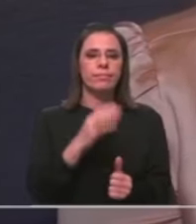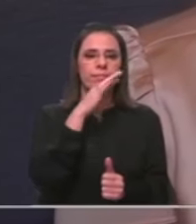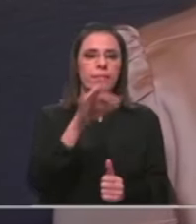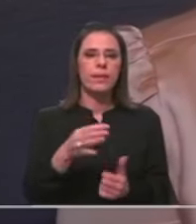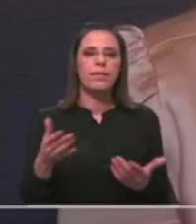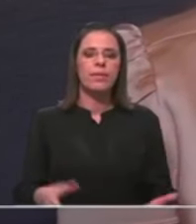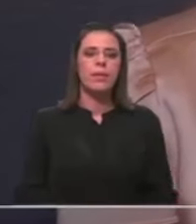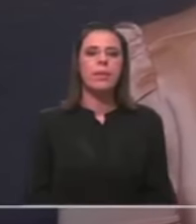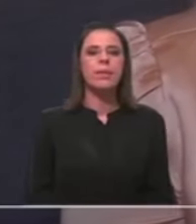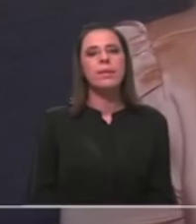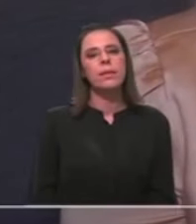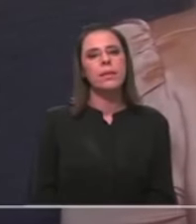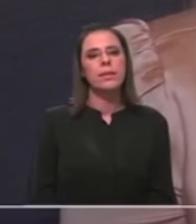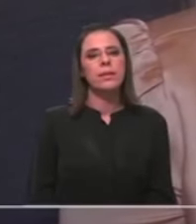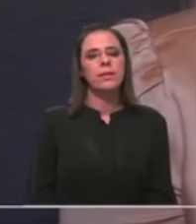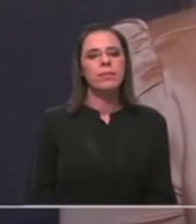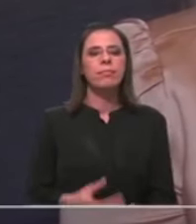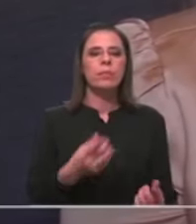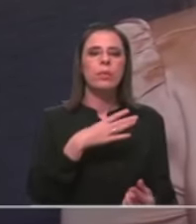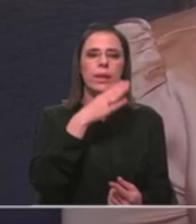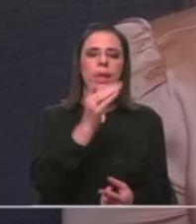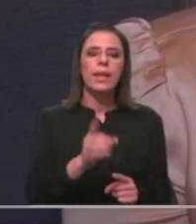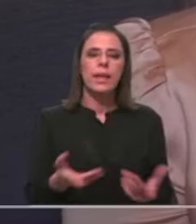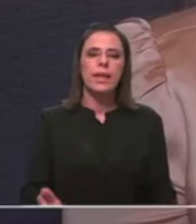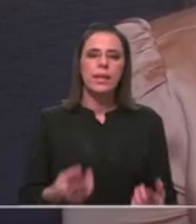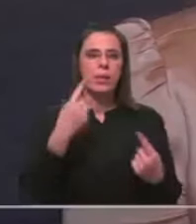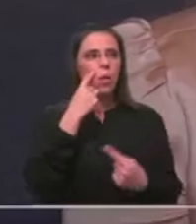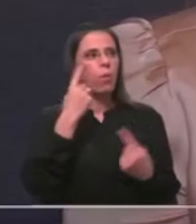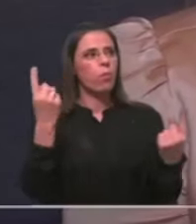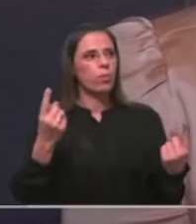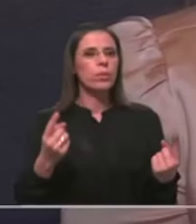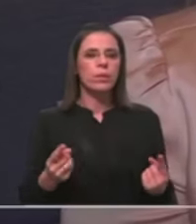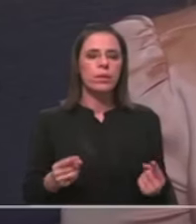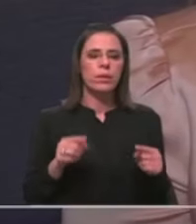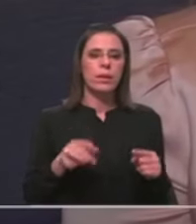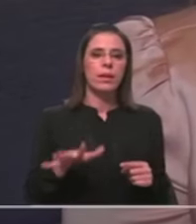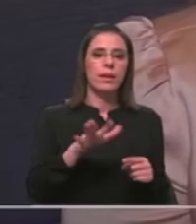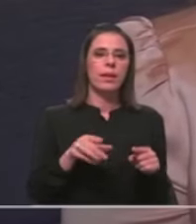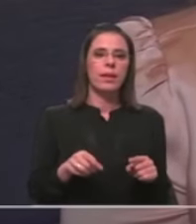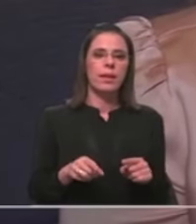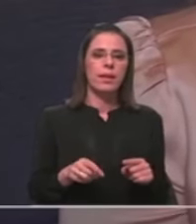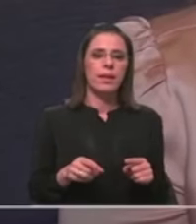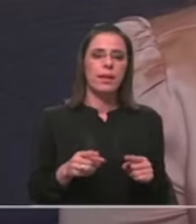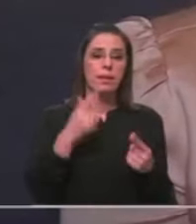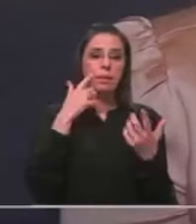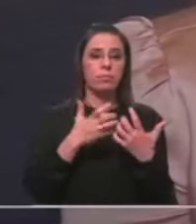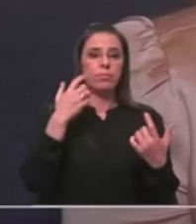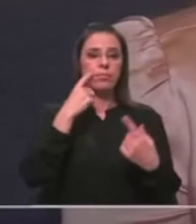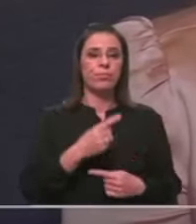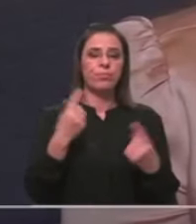família. O que é que a Sara tem a dizer ao público? Porque este caso é muito